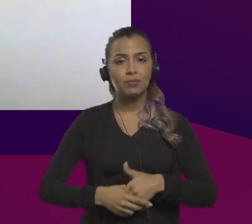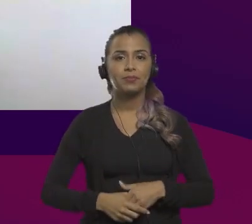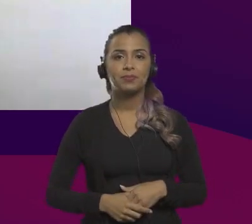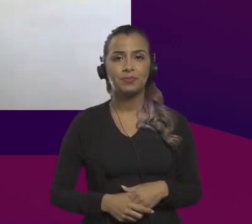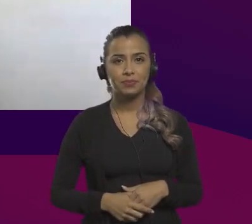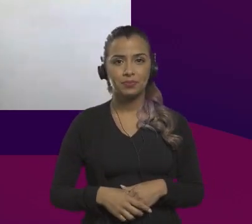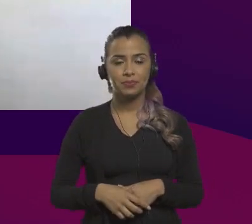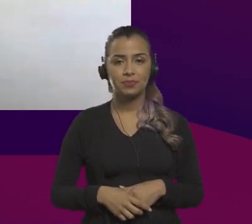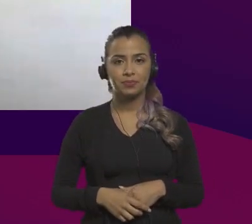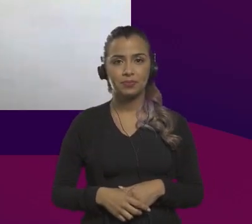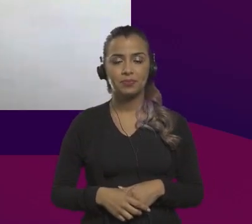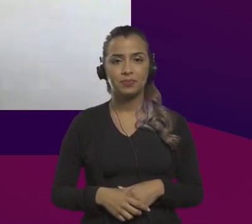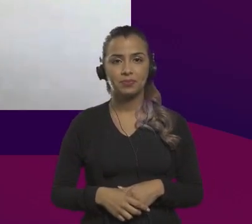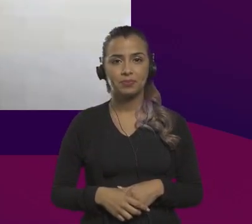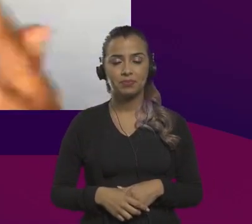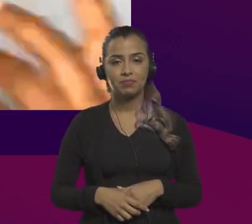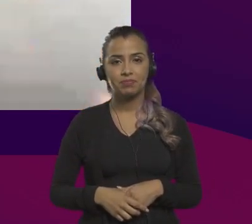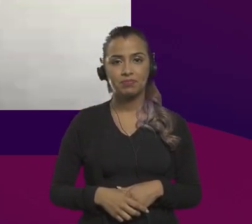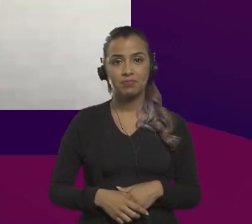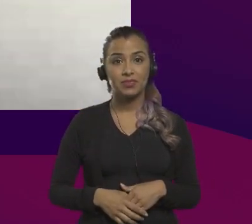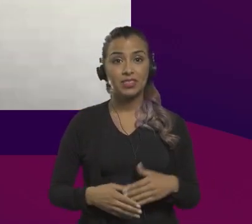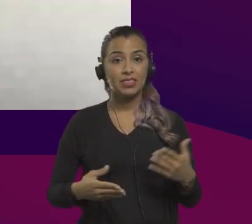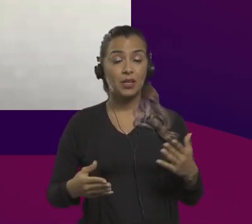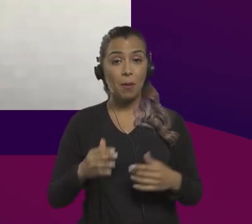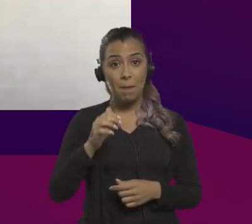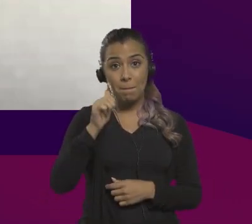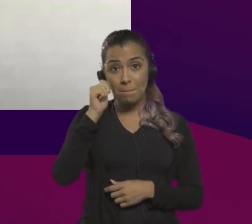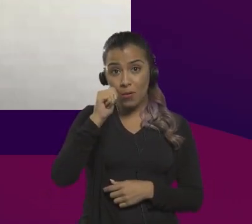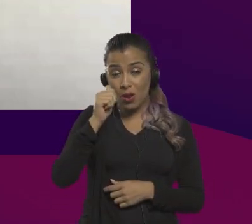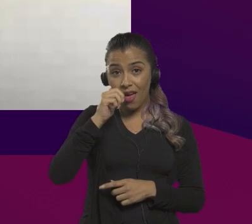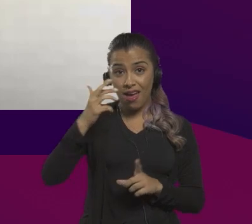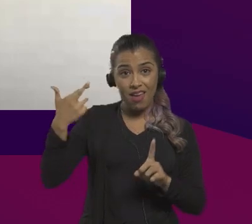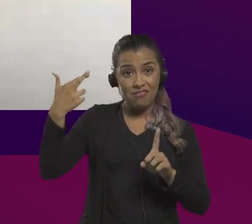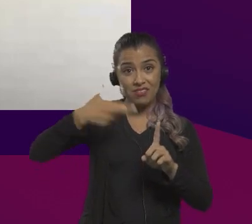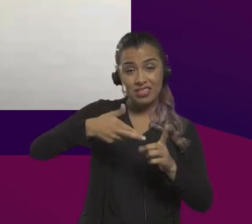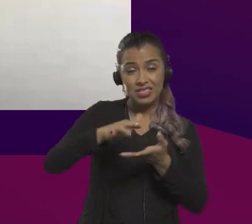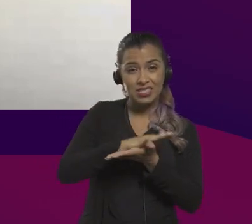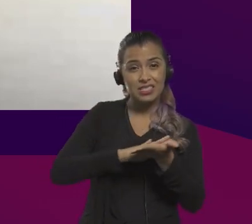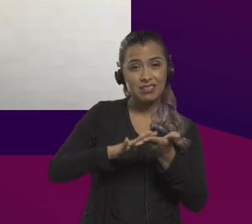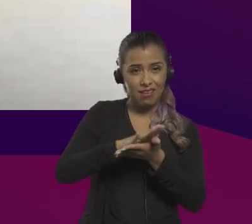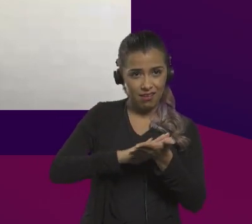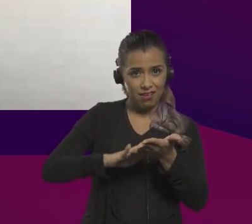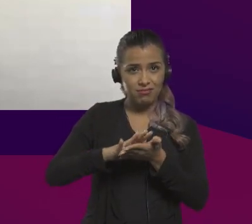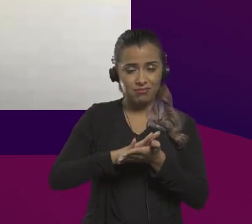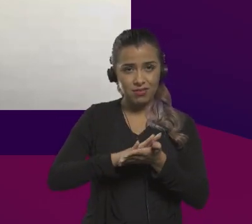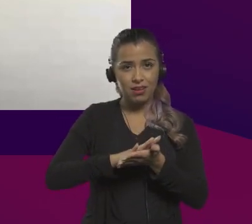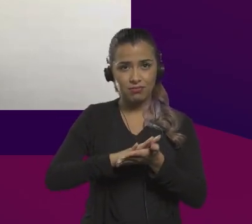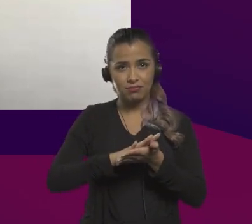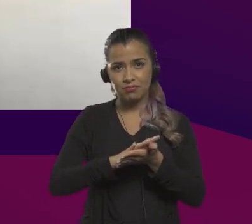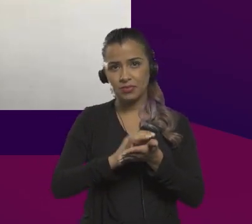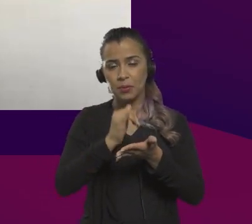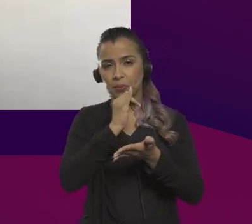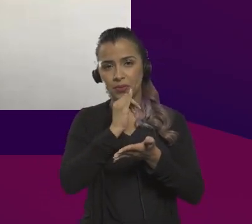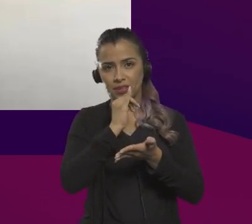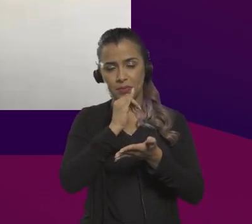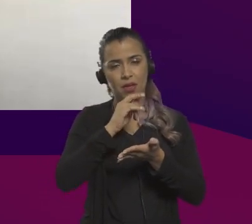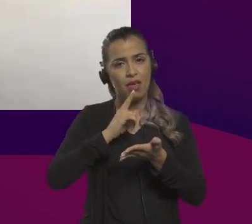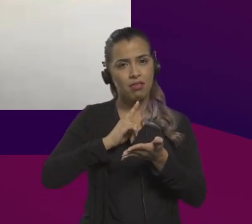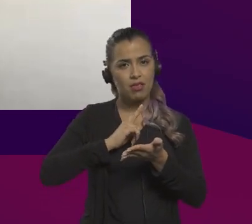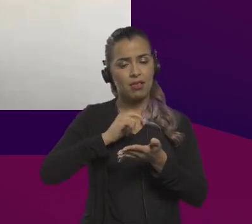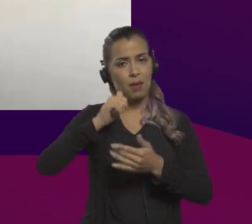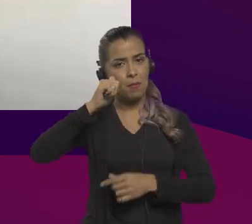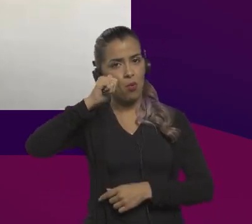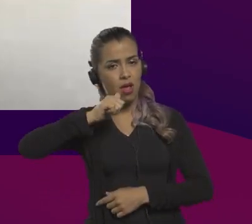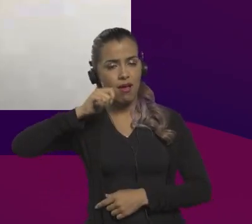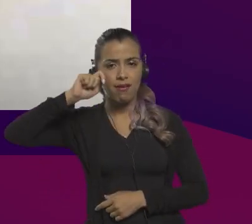Essa mulher, né, que cresceu sem essa referência, embora seja de uma família majoritariamente formada por mulheres, mulheres